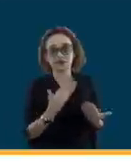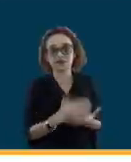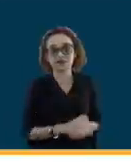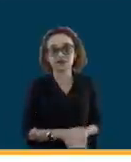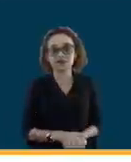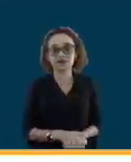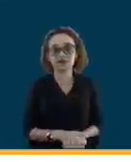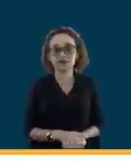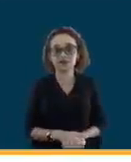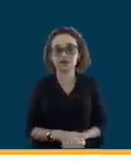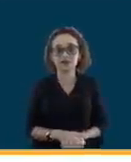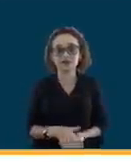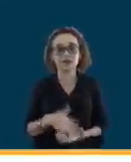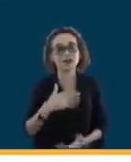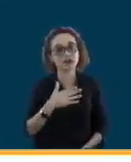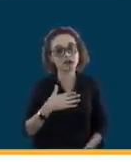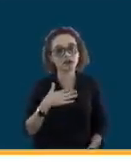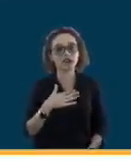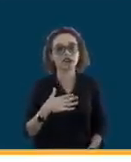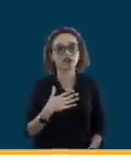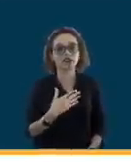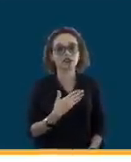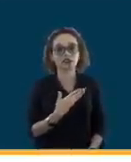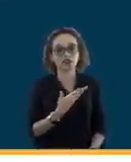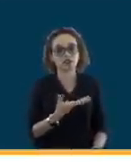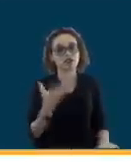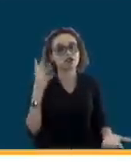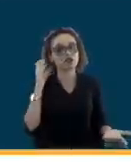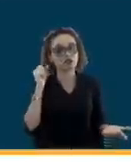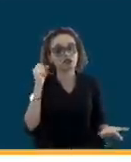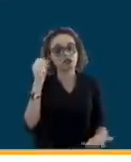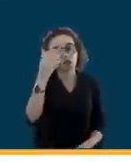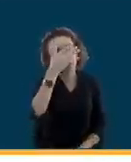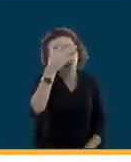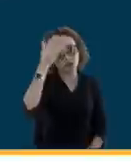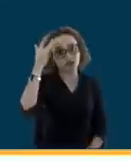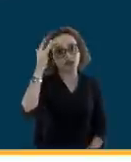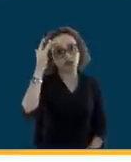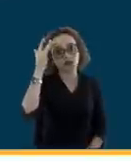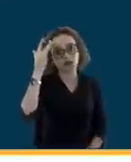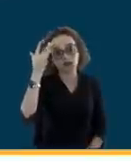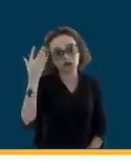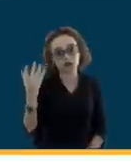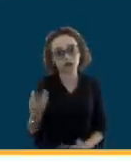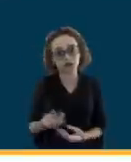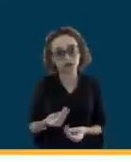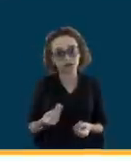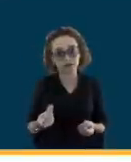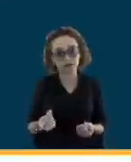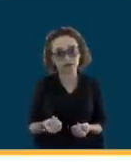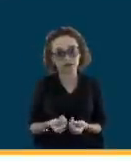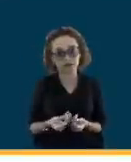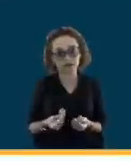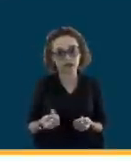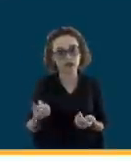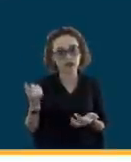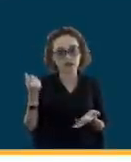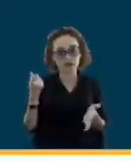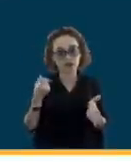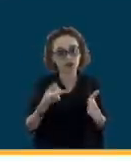Muito agradável ouvir uma pessoa com essa profundidade